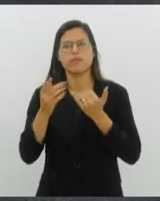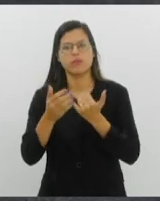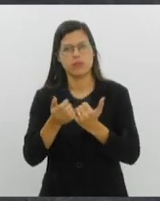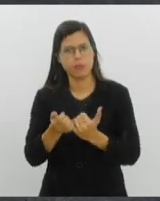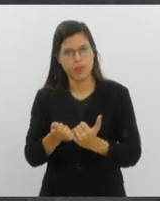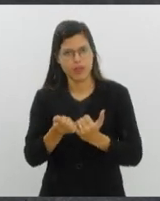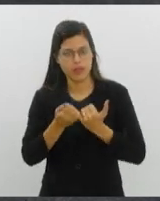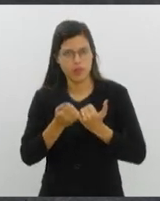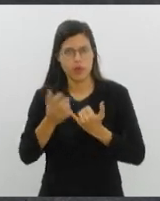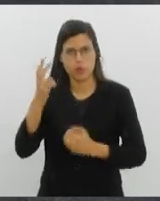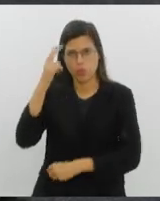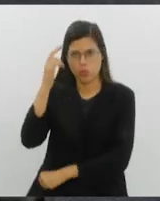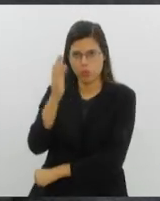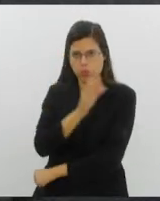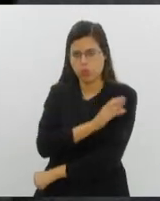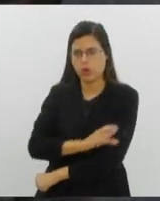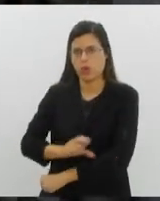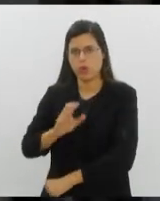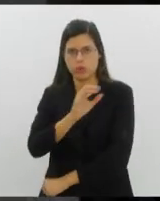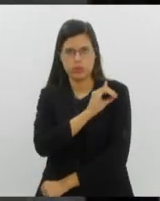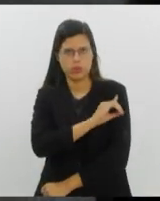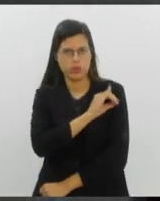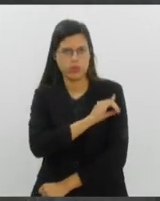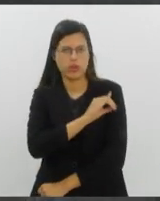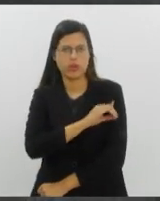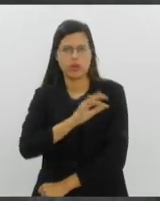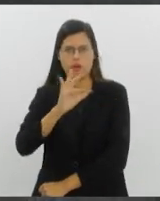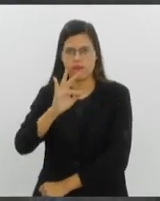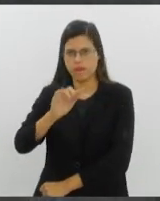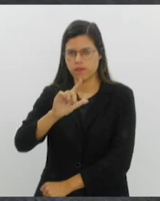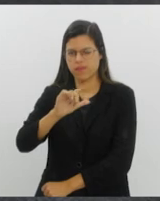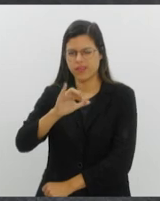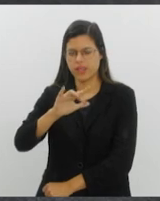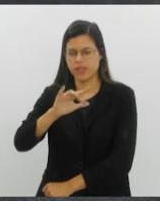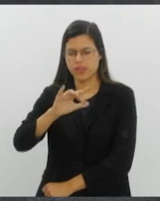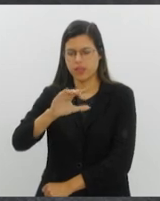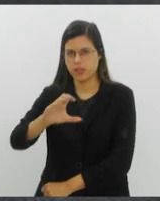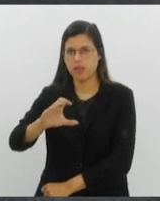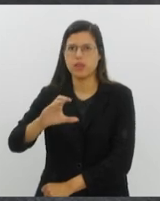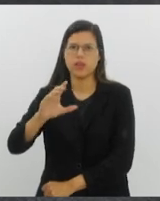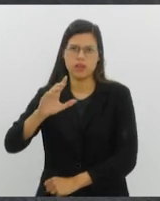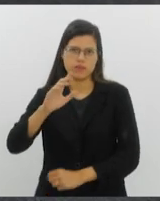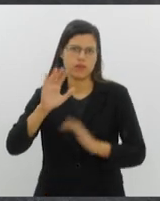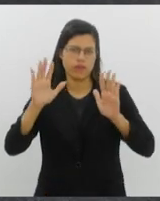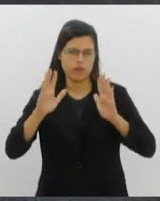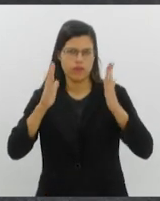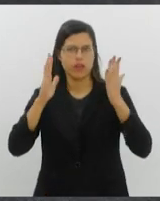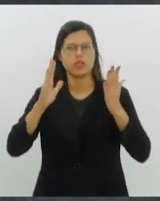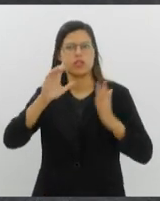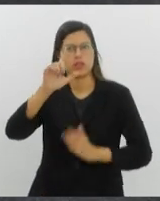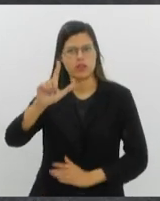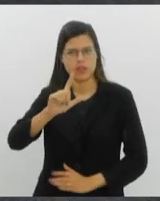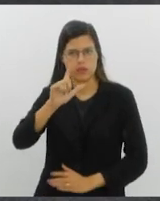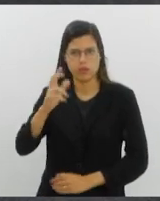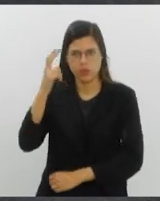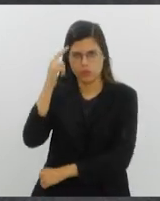e imaterial do Rio de Janeiro a FLIC, a Festa de Literatura e Cultura dos Povos de Rio das Ostras, e mais uma